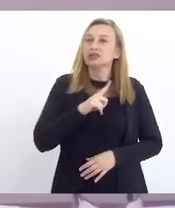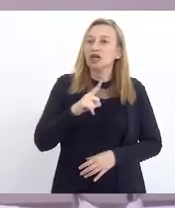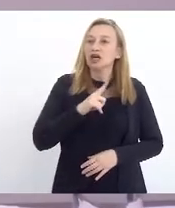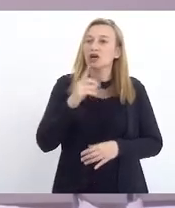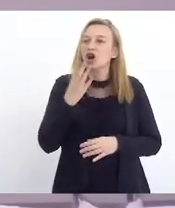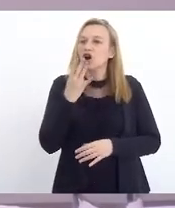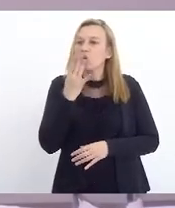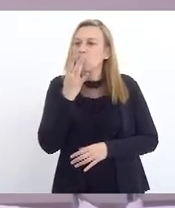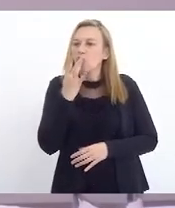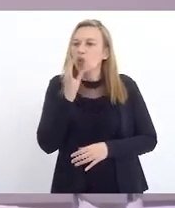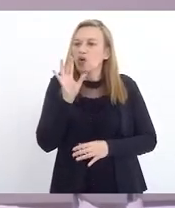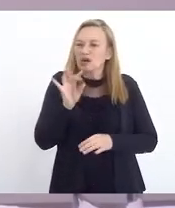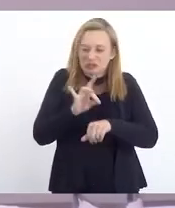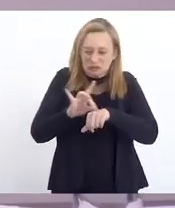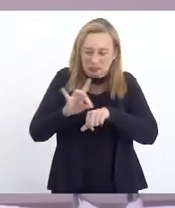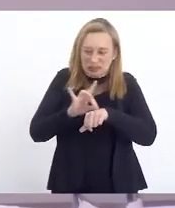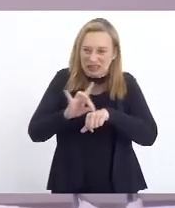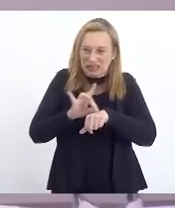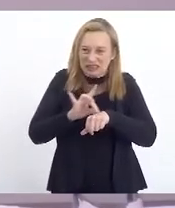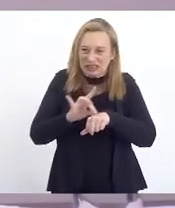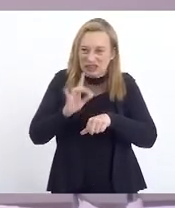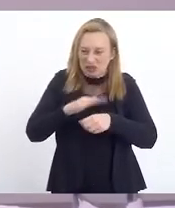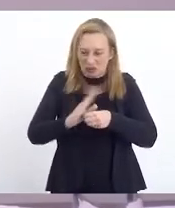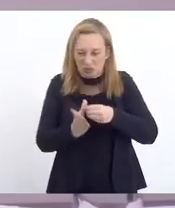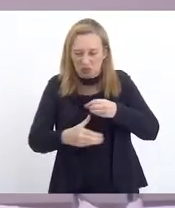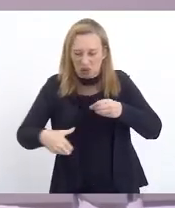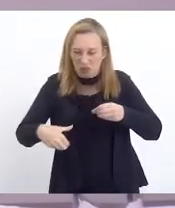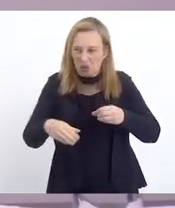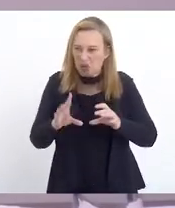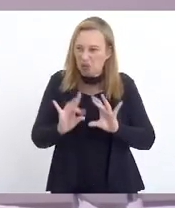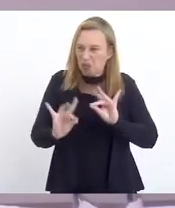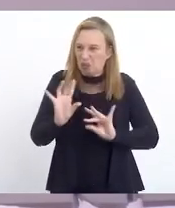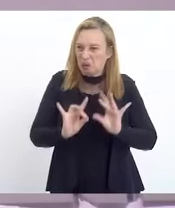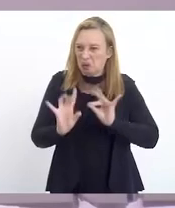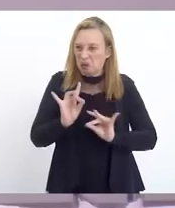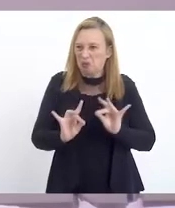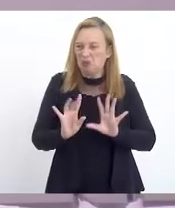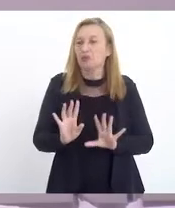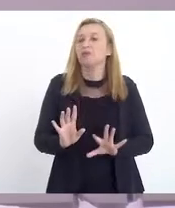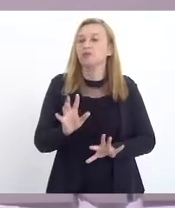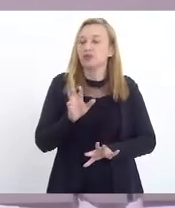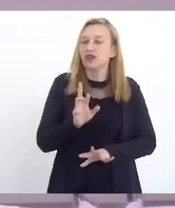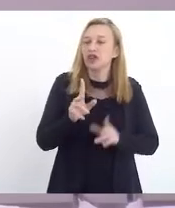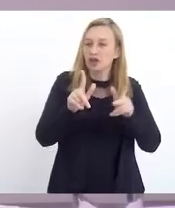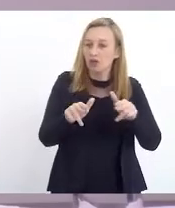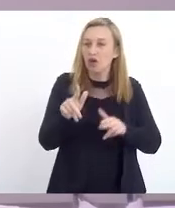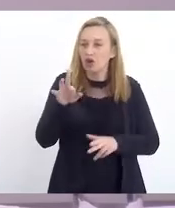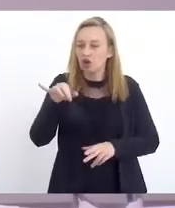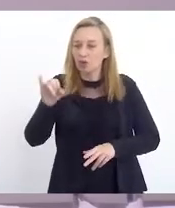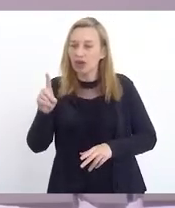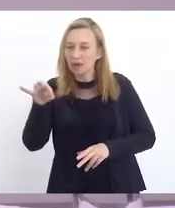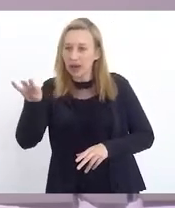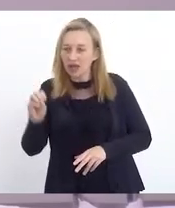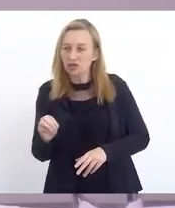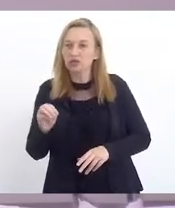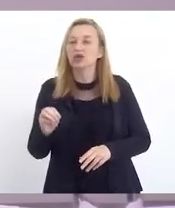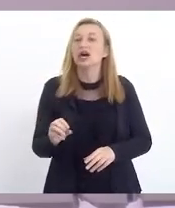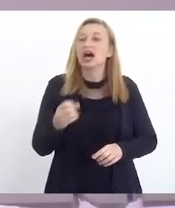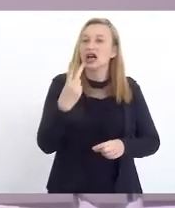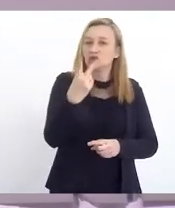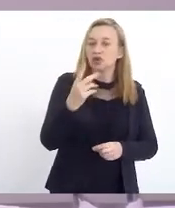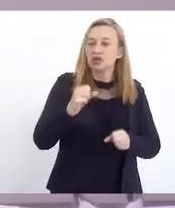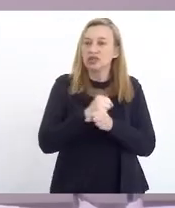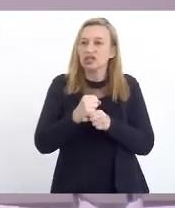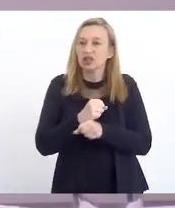coloração preta, com esgoto bruto. O mesmo problema é visto a água vinda do Rio Queimados. Há 2 anos, a